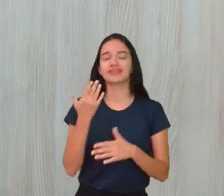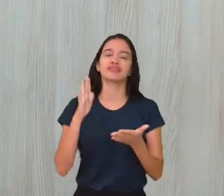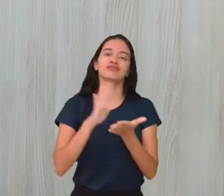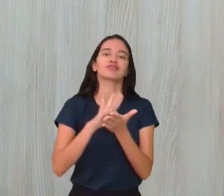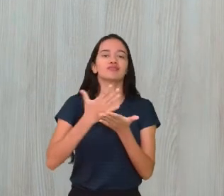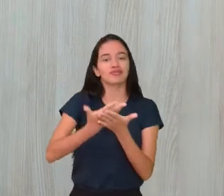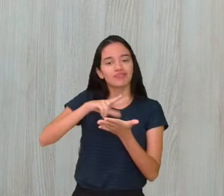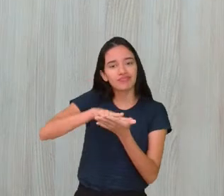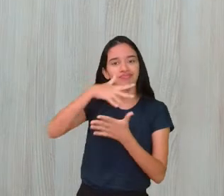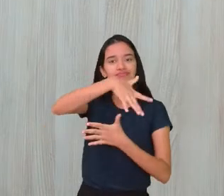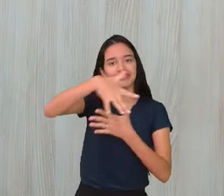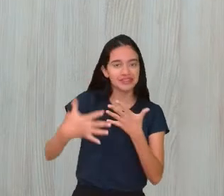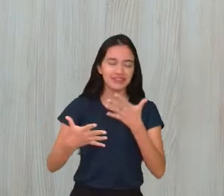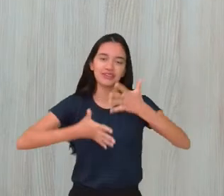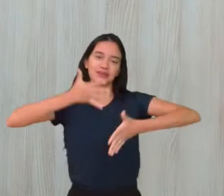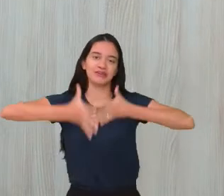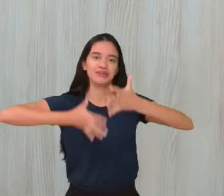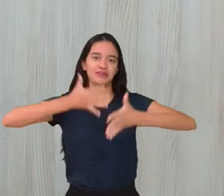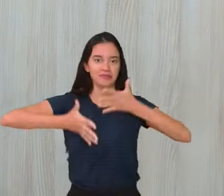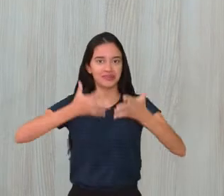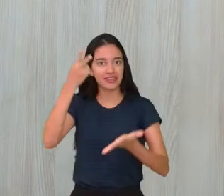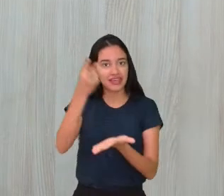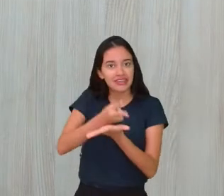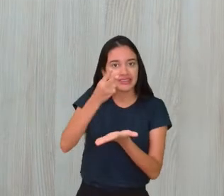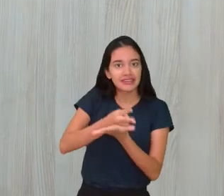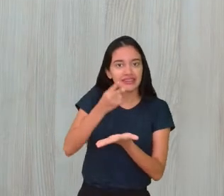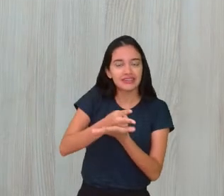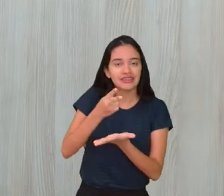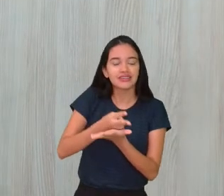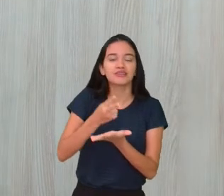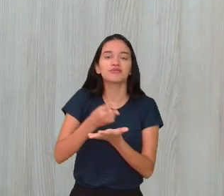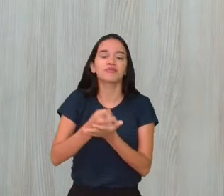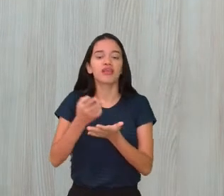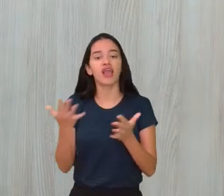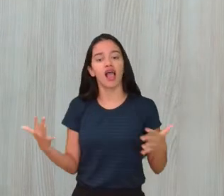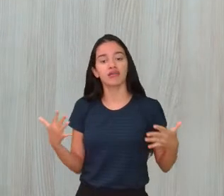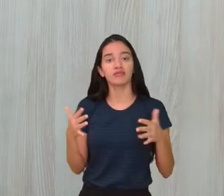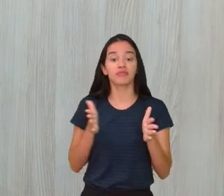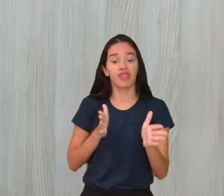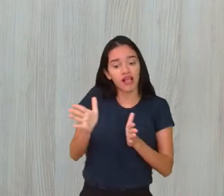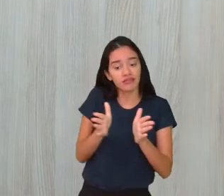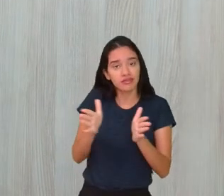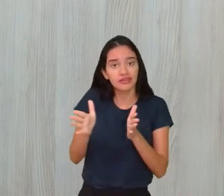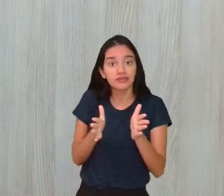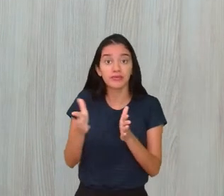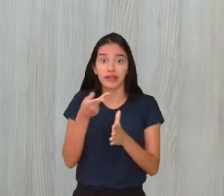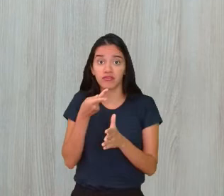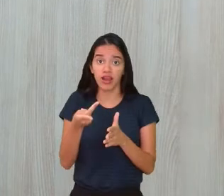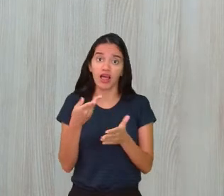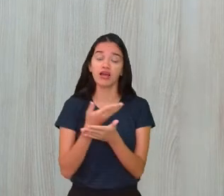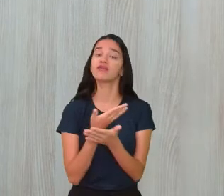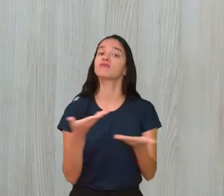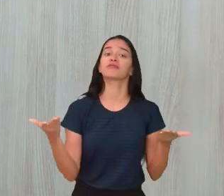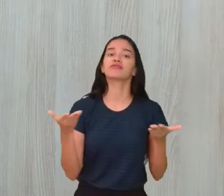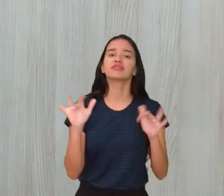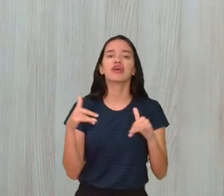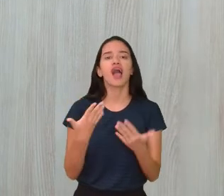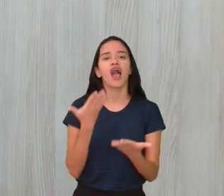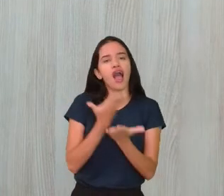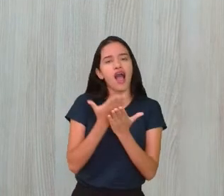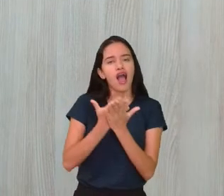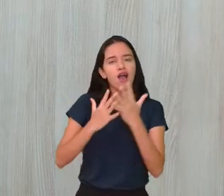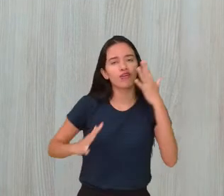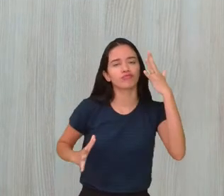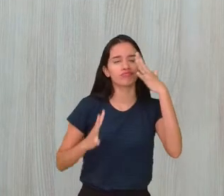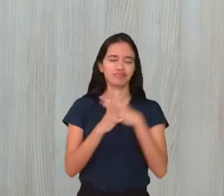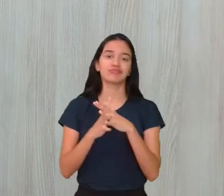nossa interpretação de Libras, né? Sempre aí fazendo a acessibilidade. E dizer a vocês que a aula hoje está show, a aula está